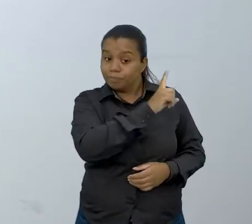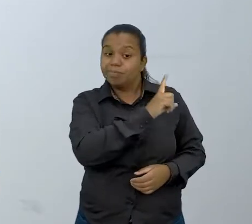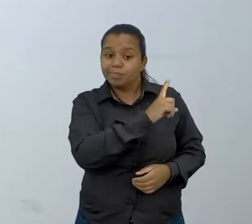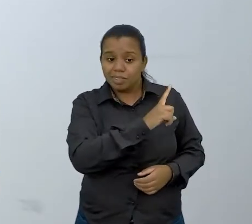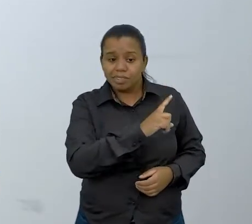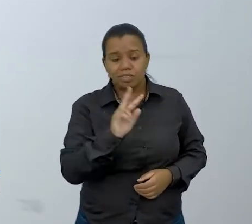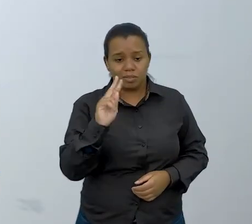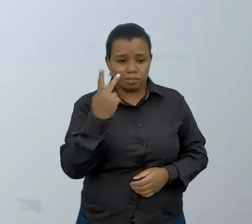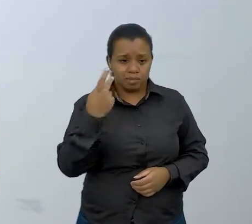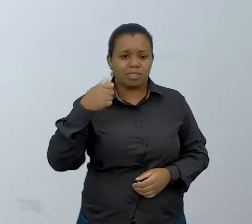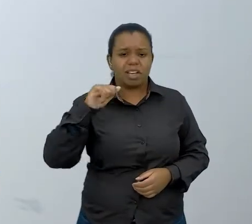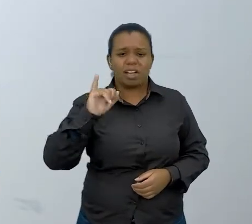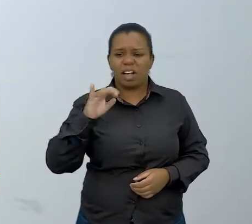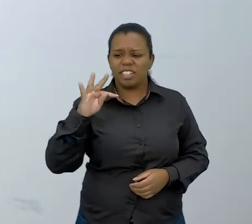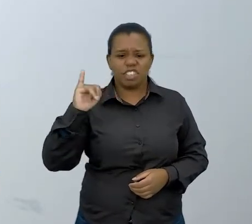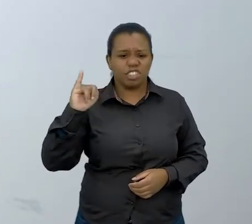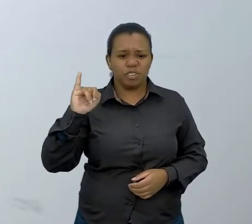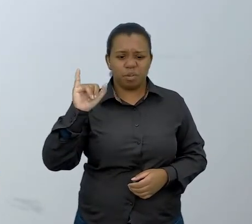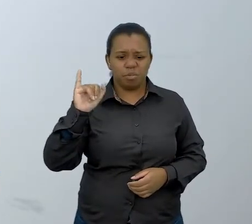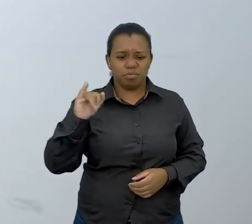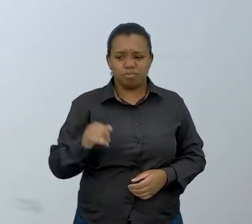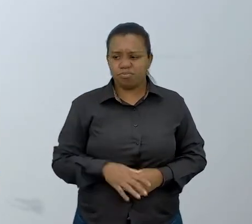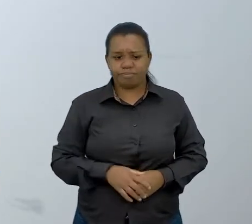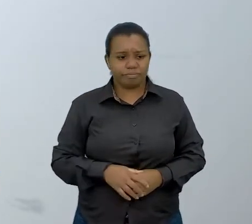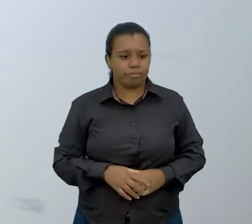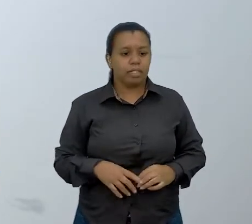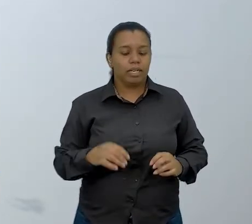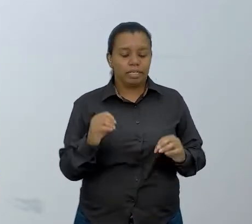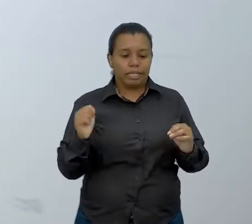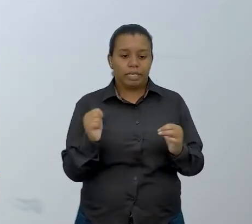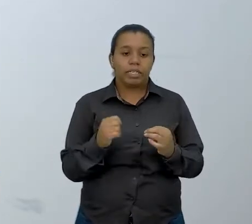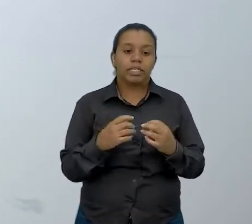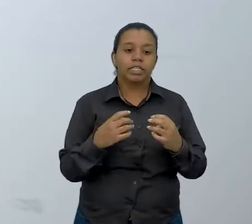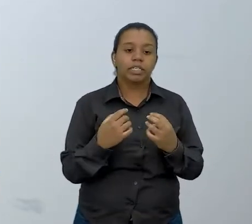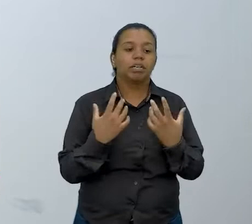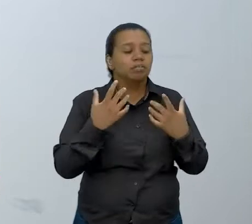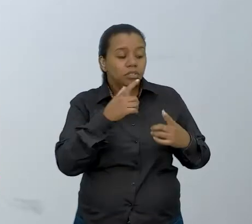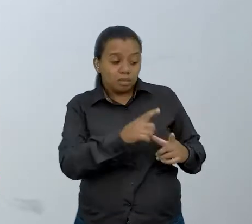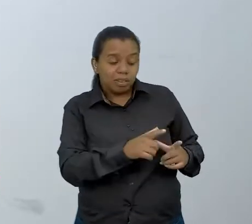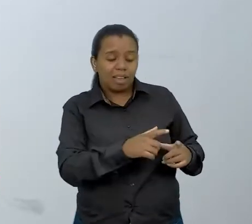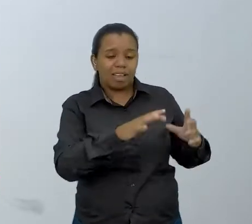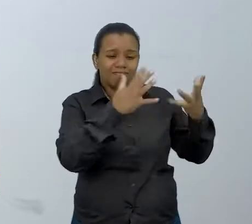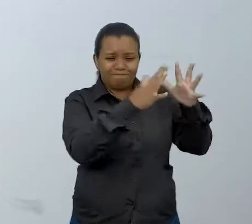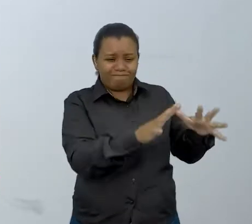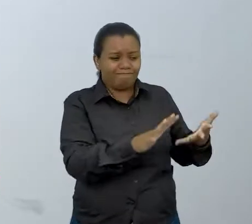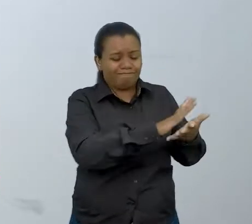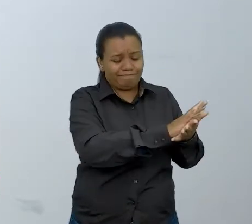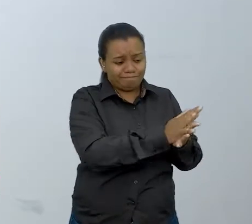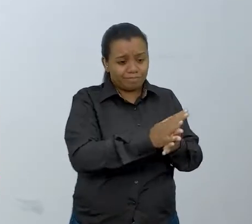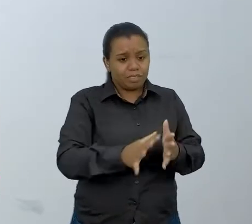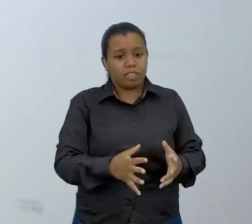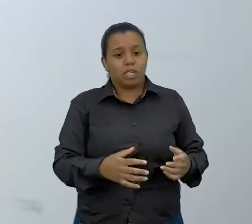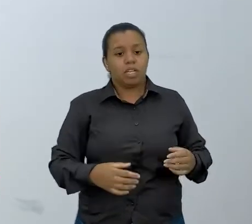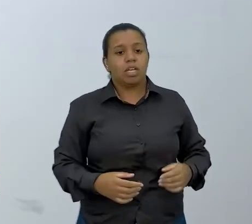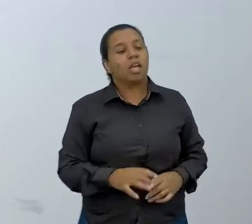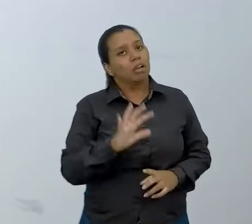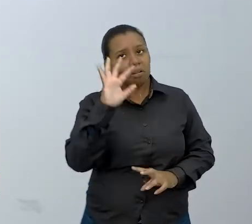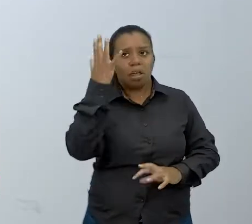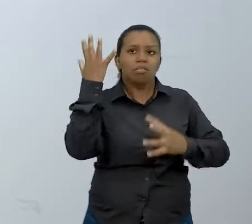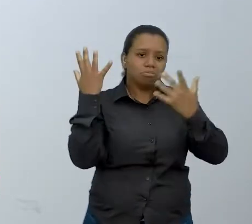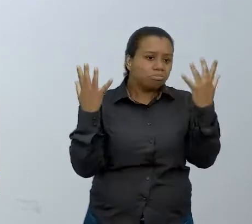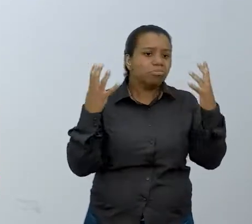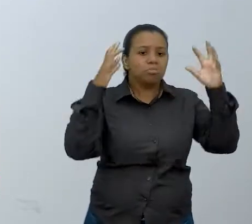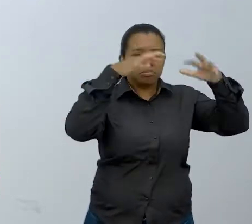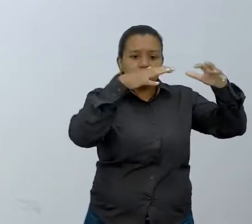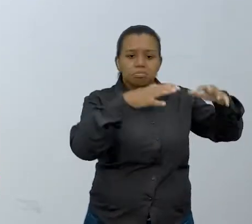Haiti, existem vários processos, mas um dos principais processos do Haiti foram problemas de origem natural. E